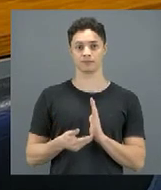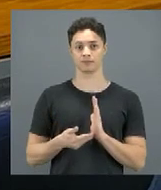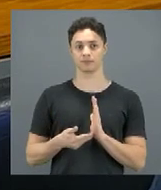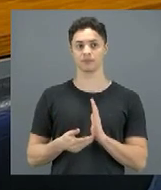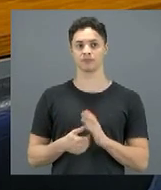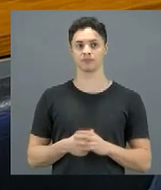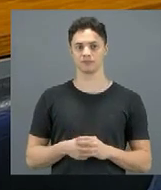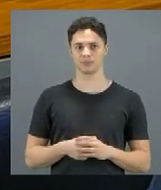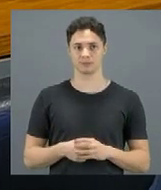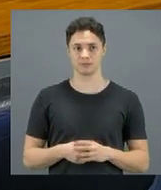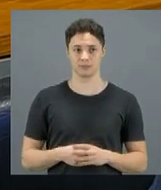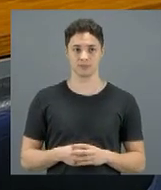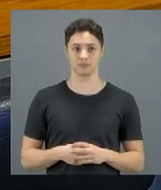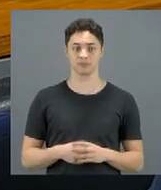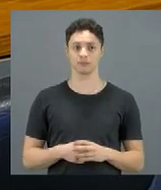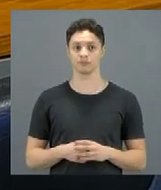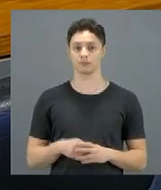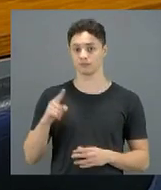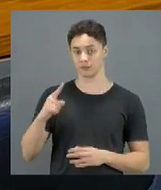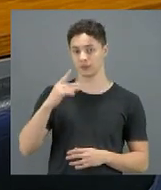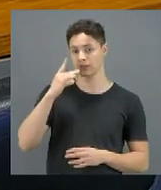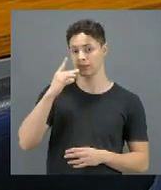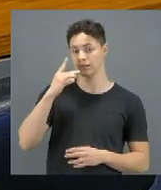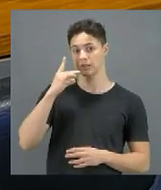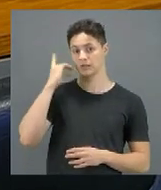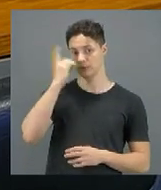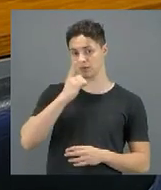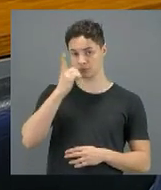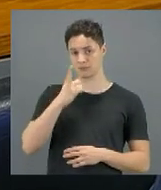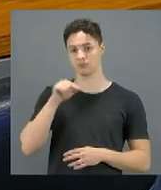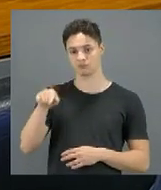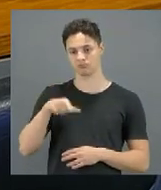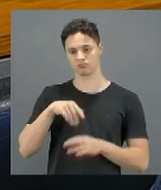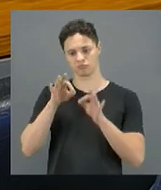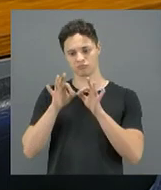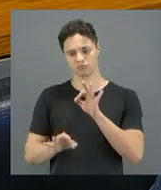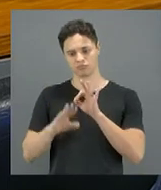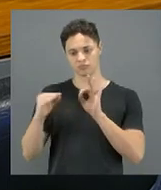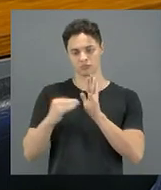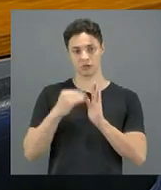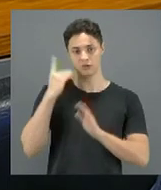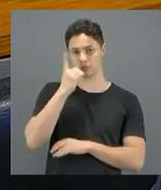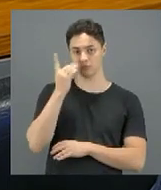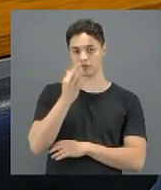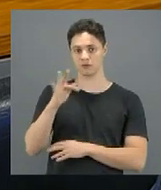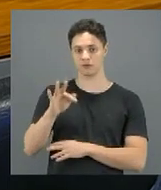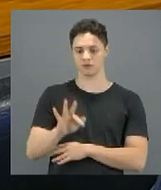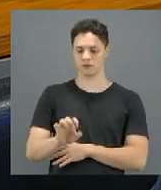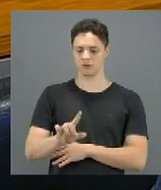Deputados. Esse deputado, citado na extensa matéria, foi o deputado federal Felipe Carreiras.